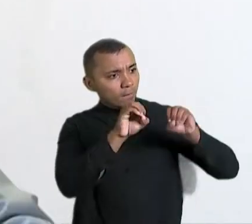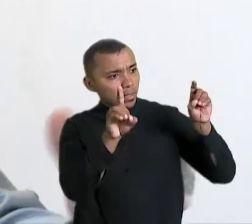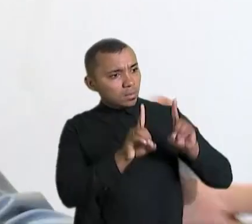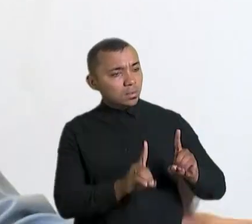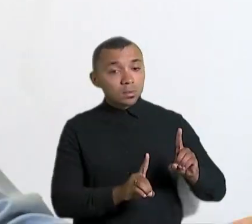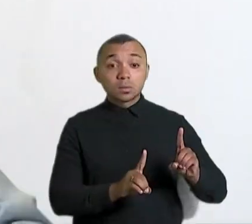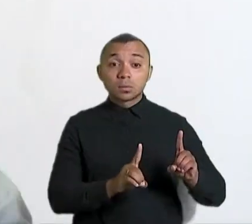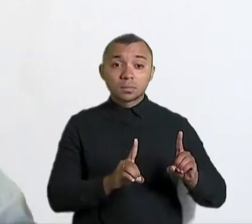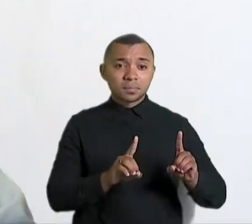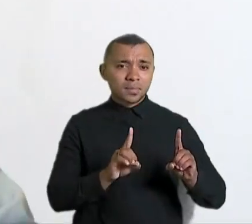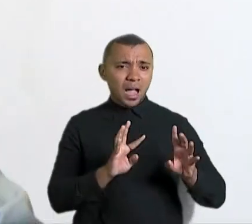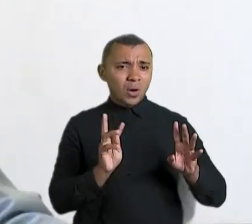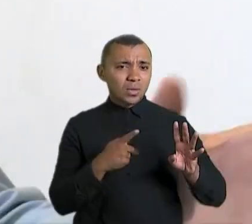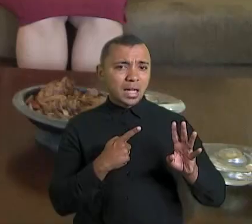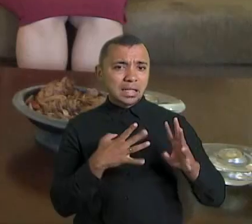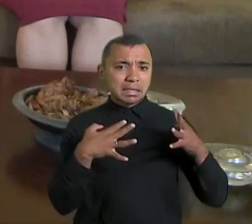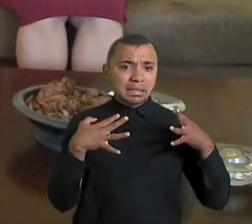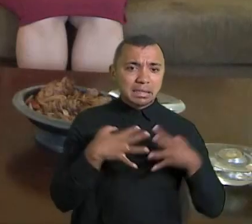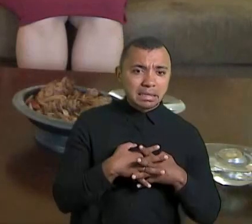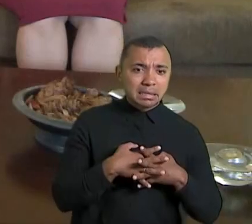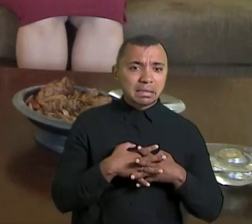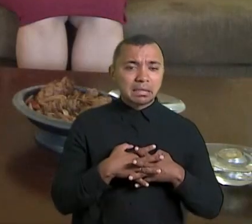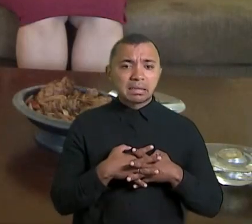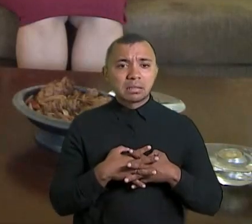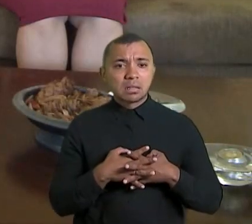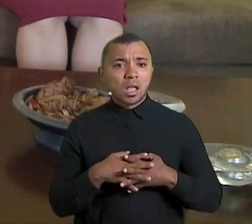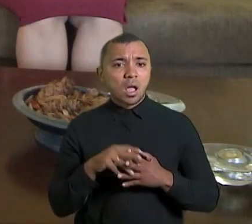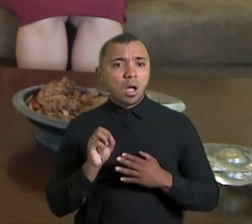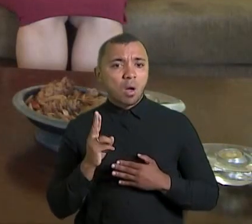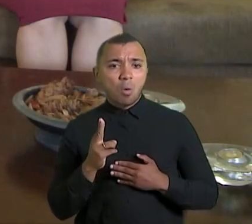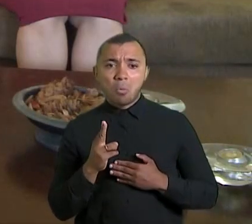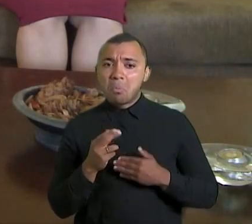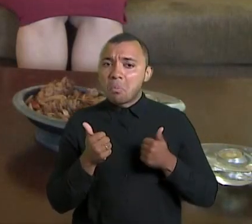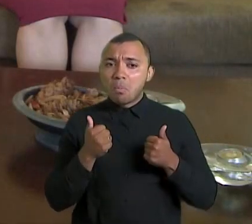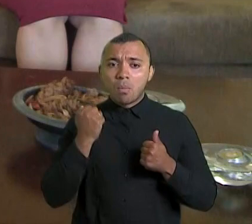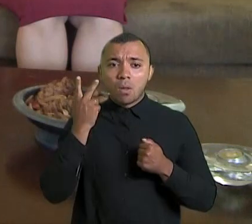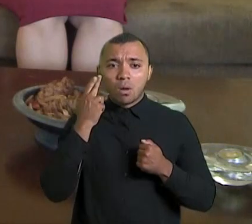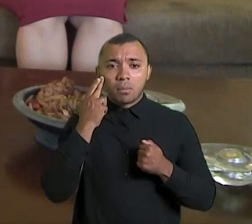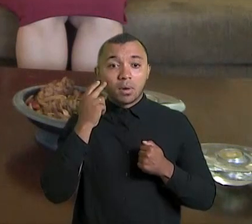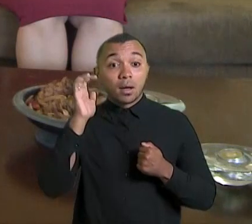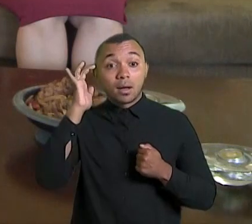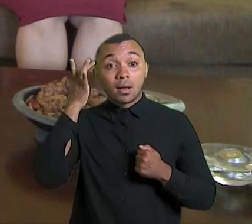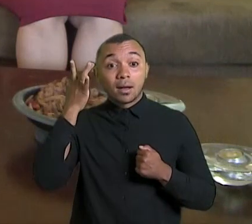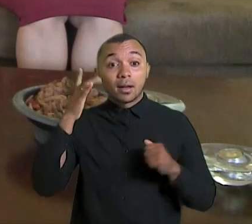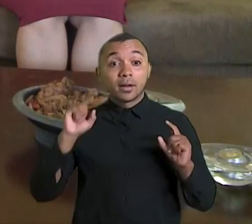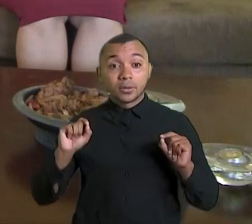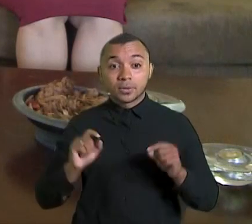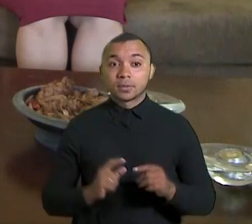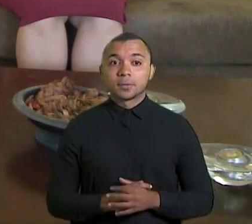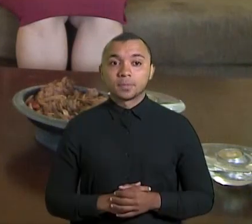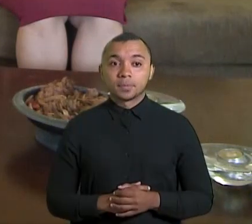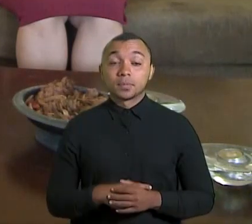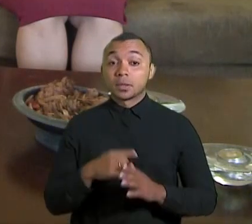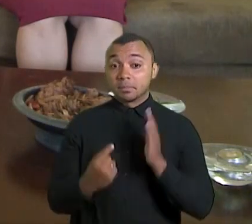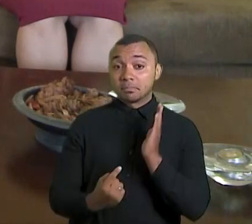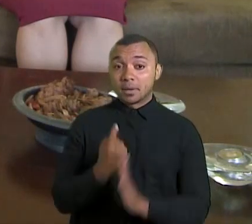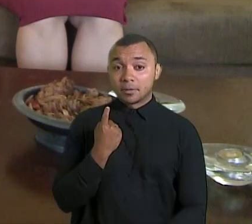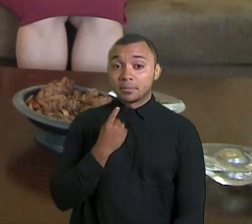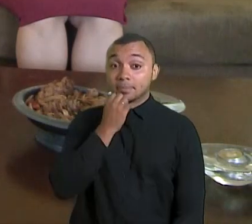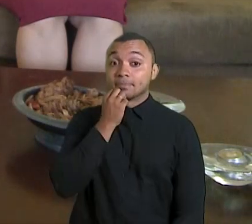Isso interfere na relação profissional e paciente ou não? É muito interessante essa pergunta,